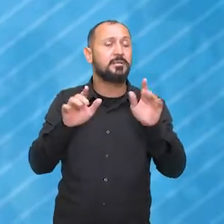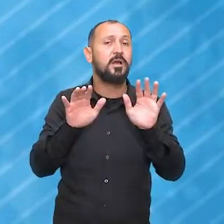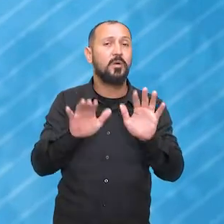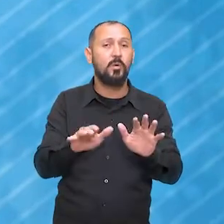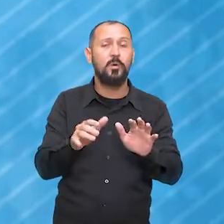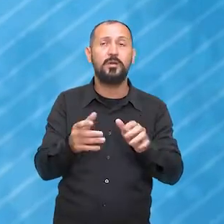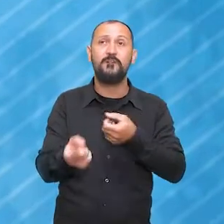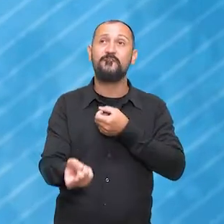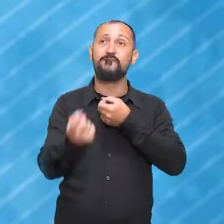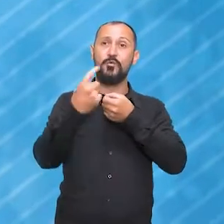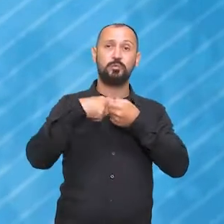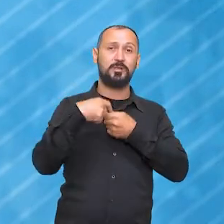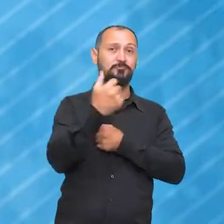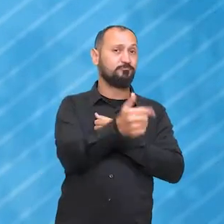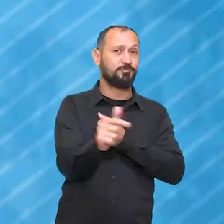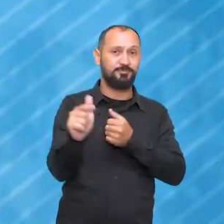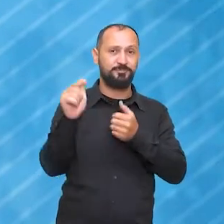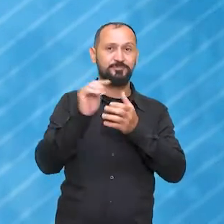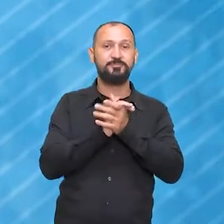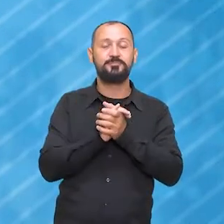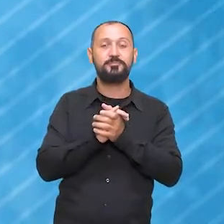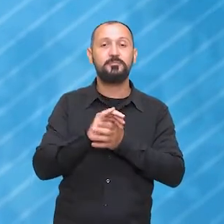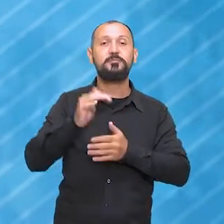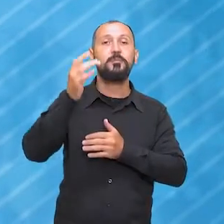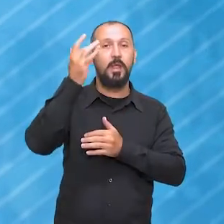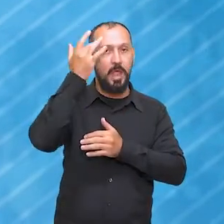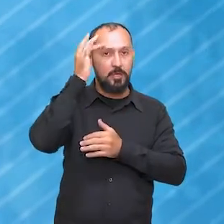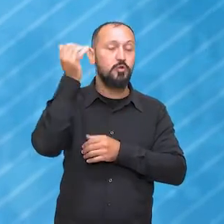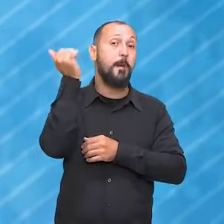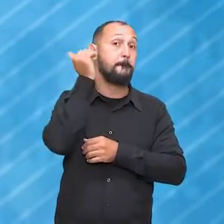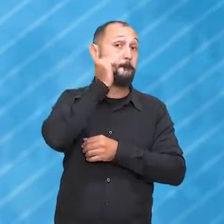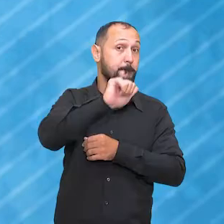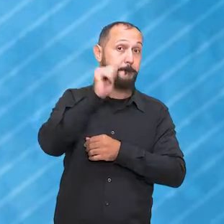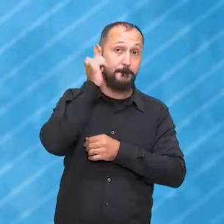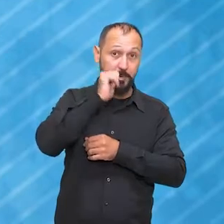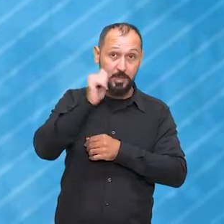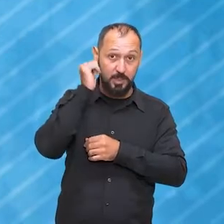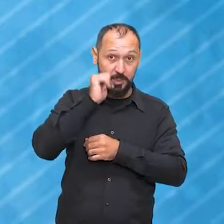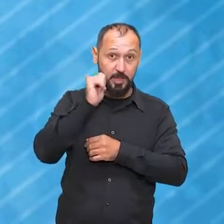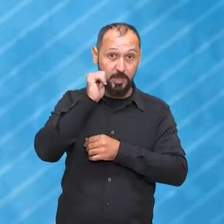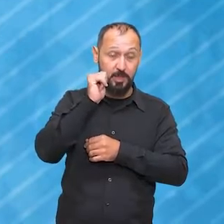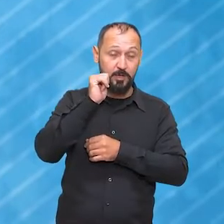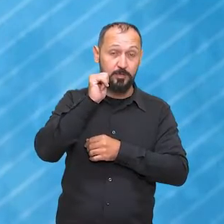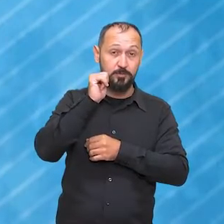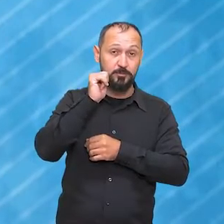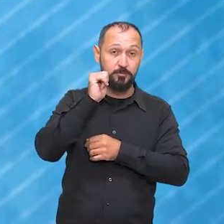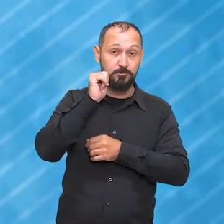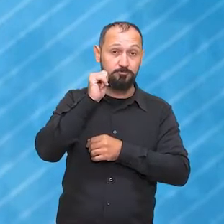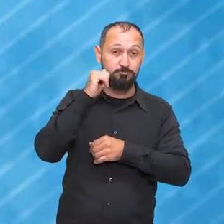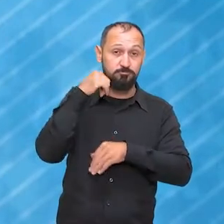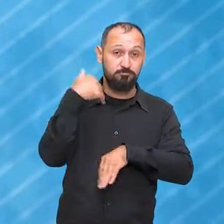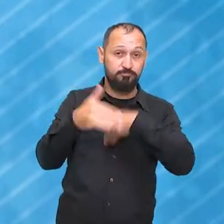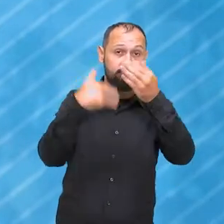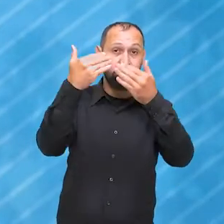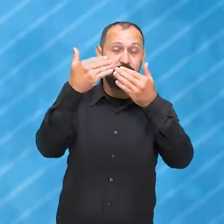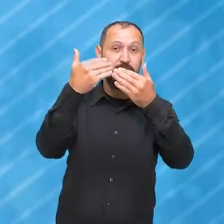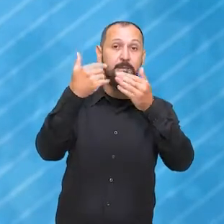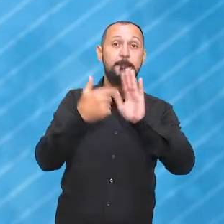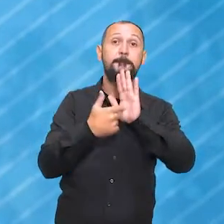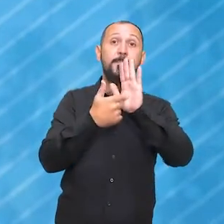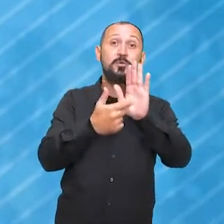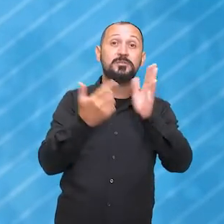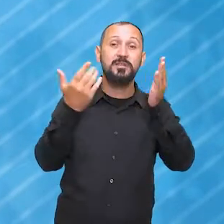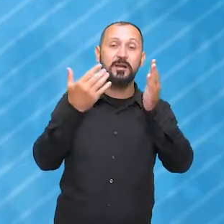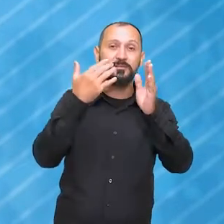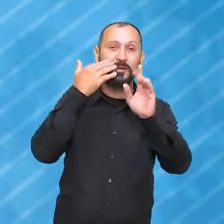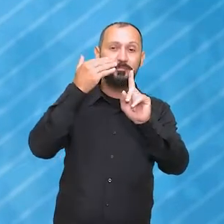mas agora não tem como voltar mais. Eu acho que, assim, as mulheres cresceram, apareceram e, assim,